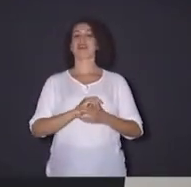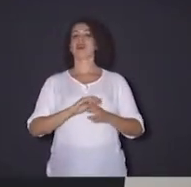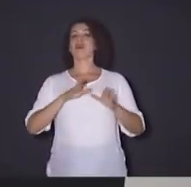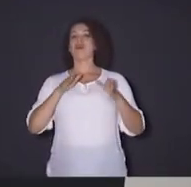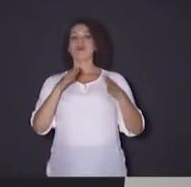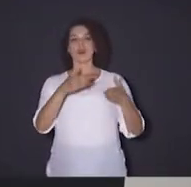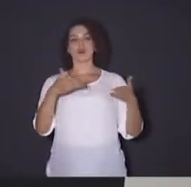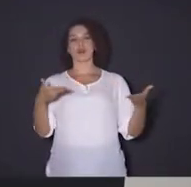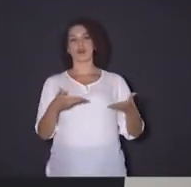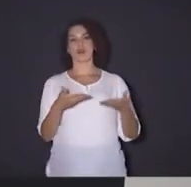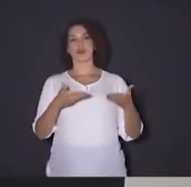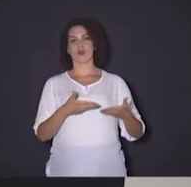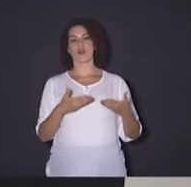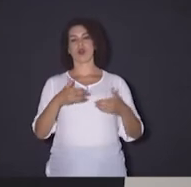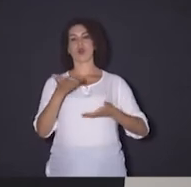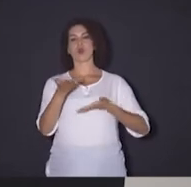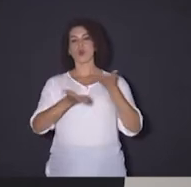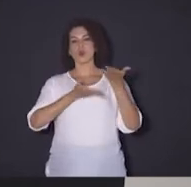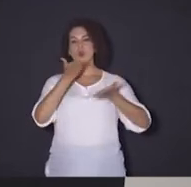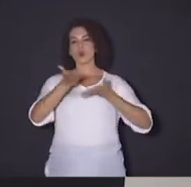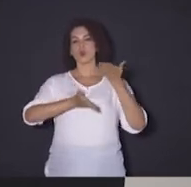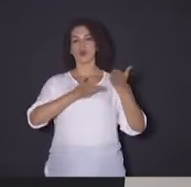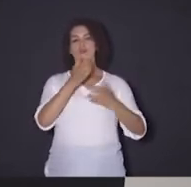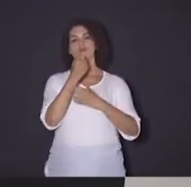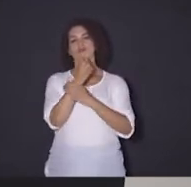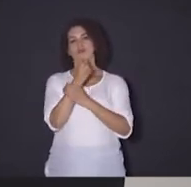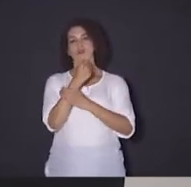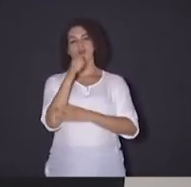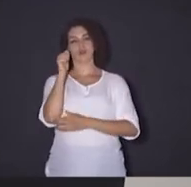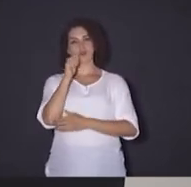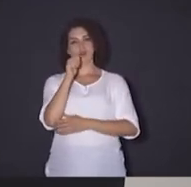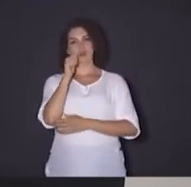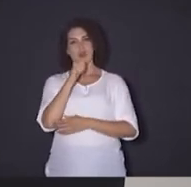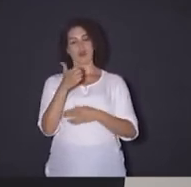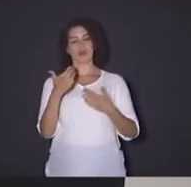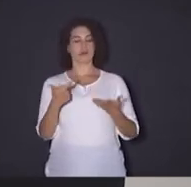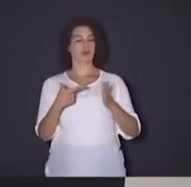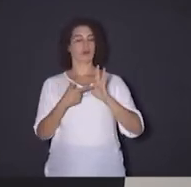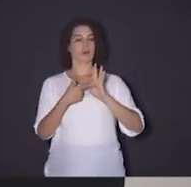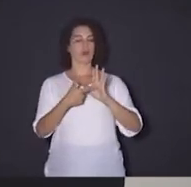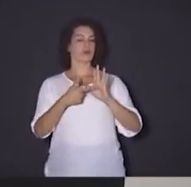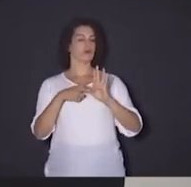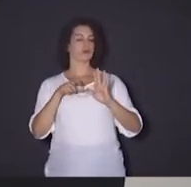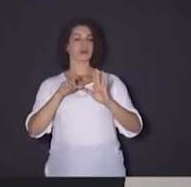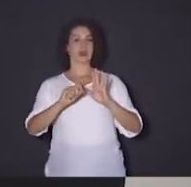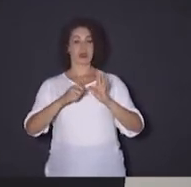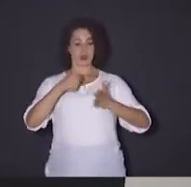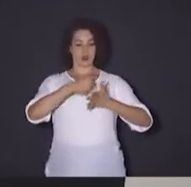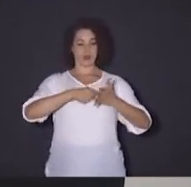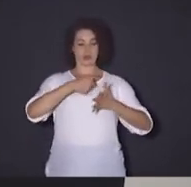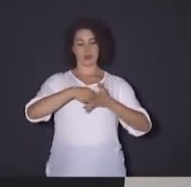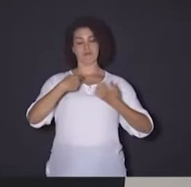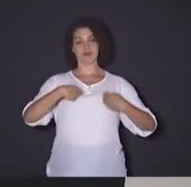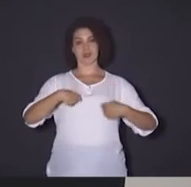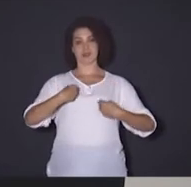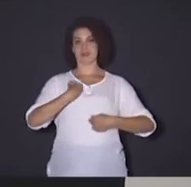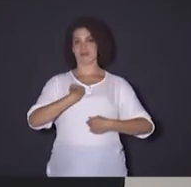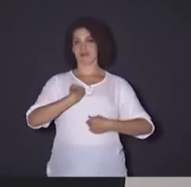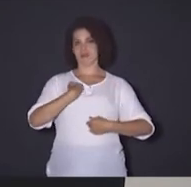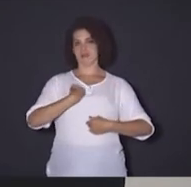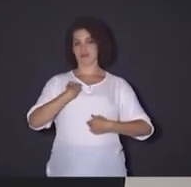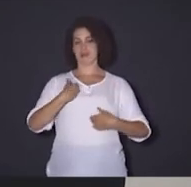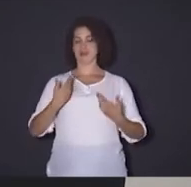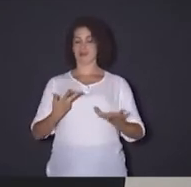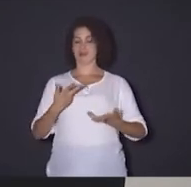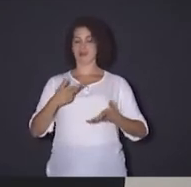agora o auto cuidado segurar mulheres é dessa idéia óbvia de que para lutar precisa estar viva ea gente começou a ver que a